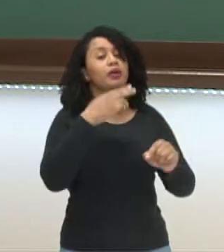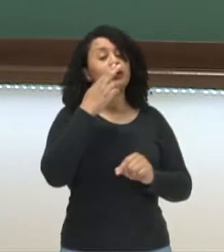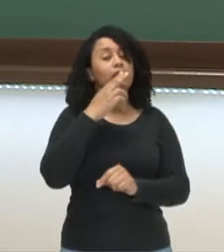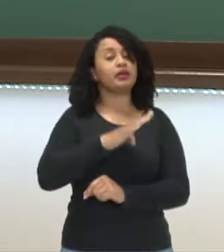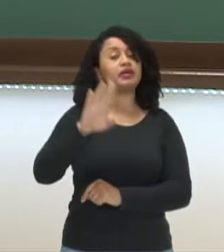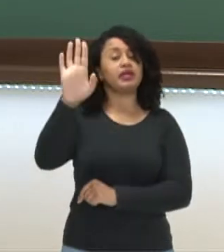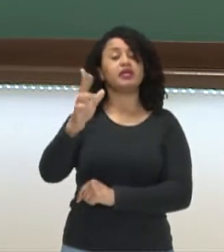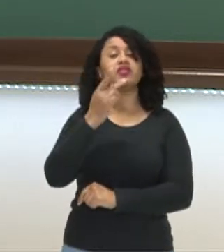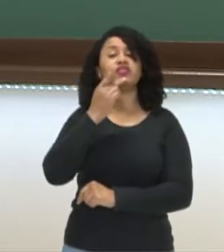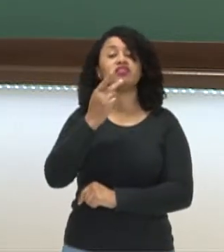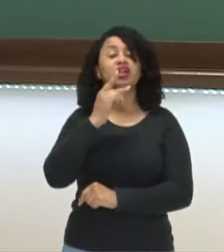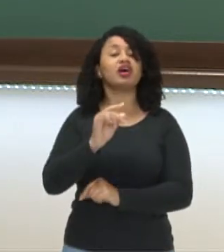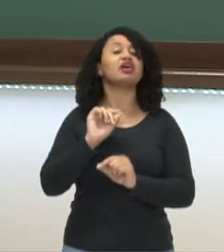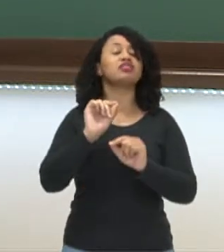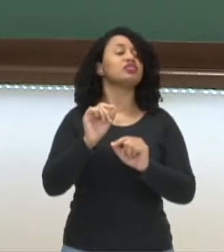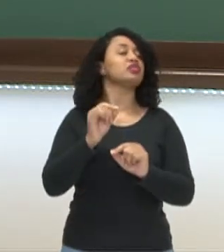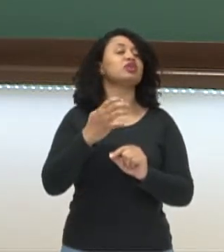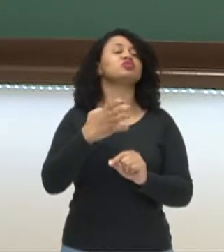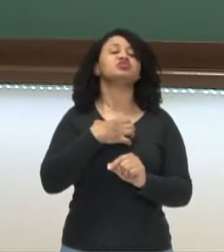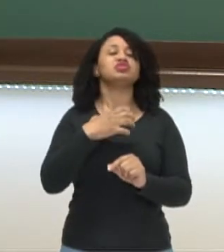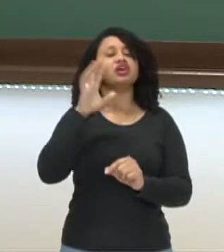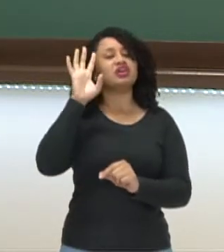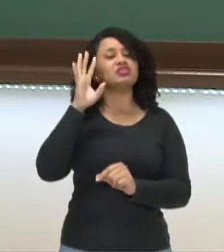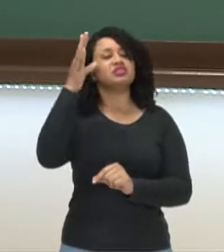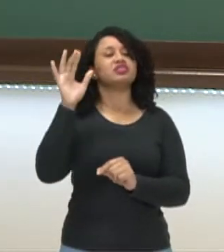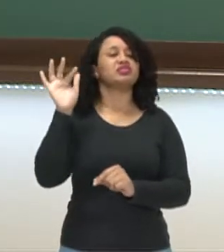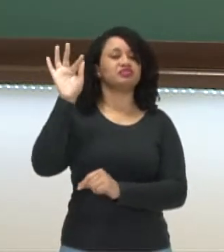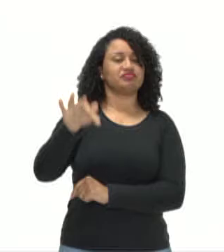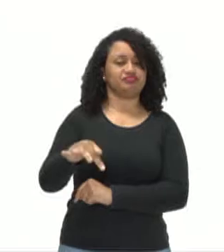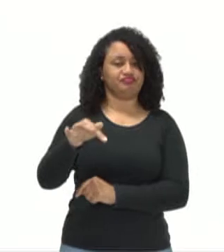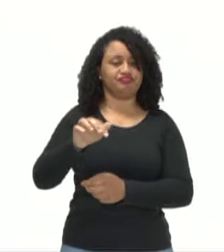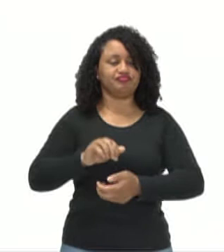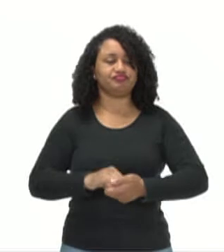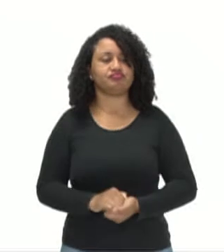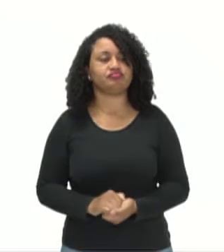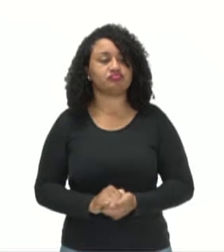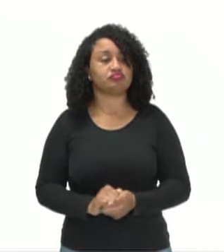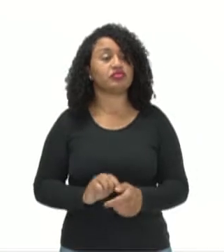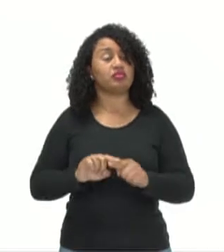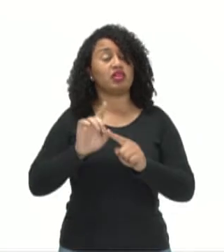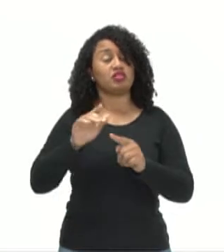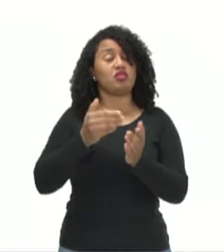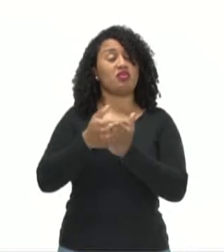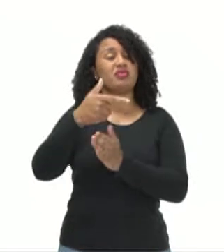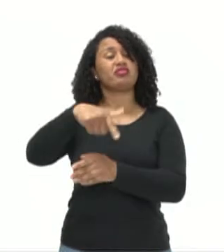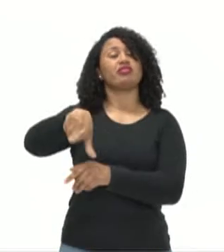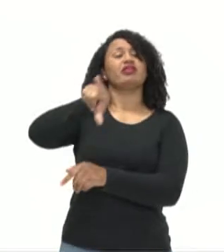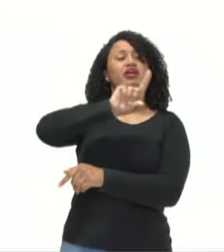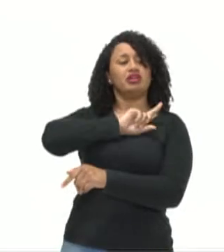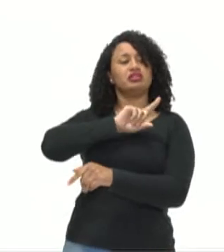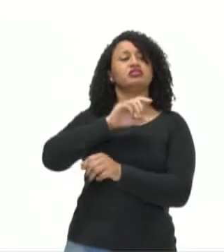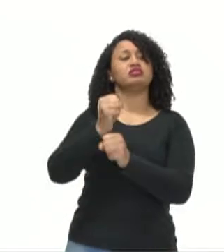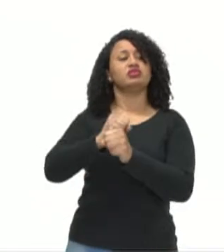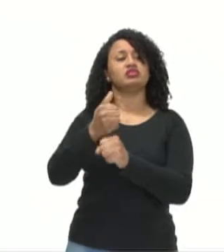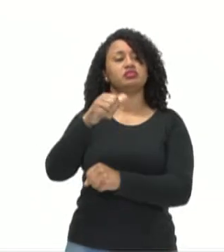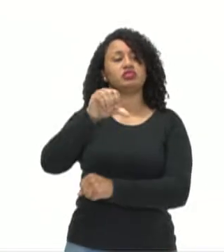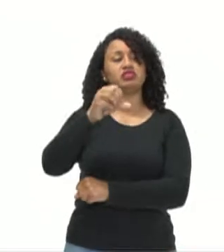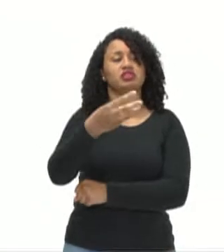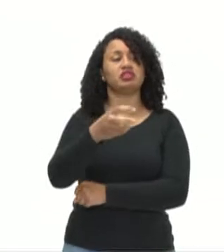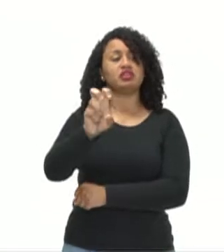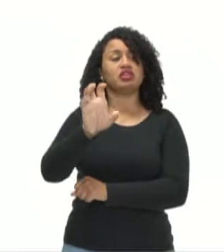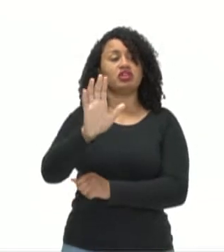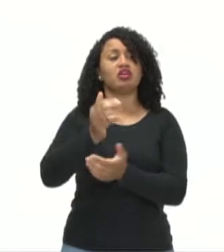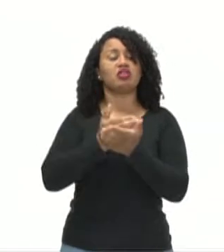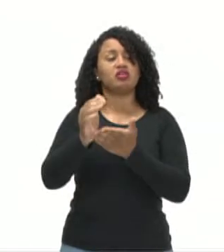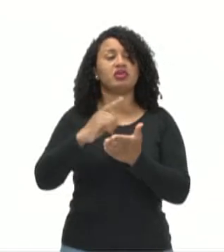de solução final. Mas isso começou muito anterior, já em 1935, já começa a